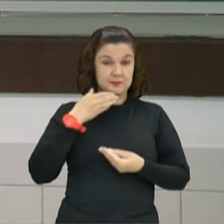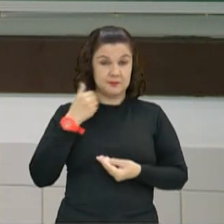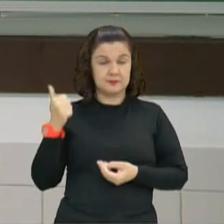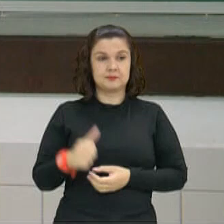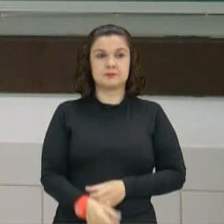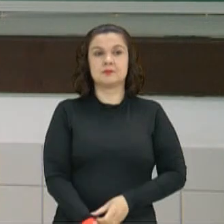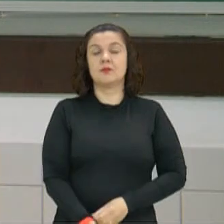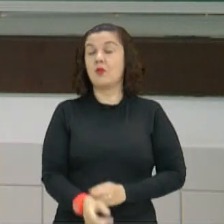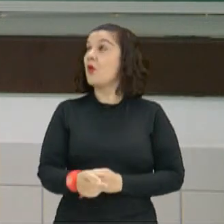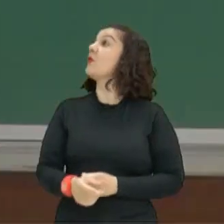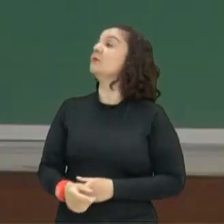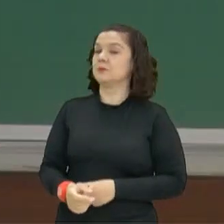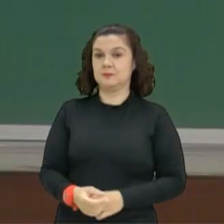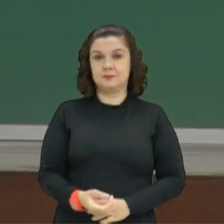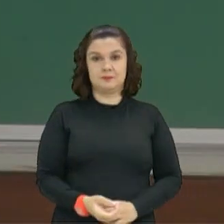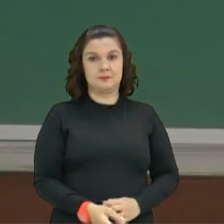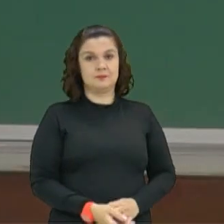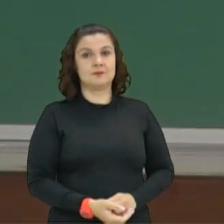exemplo. Tá, vem aqui, ó.